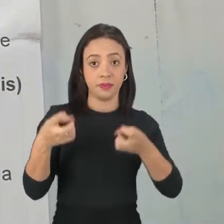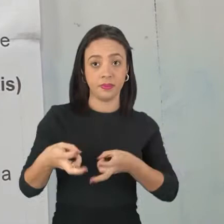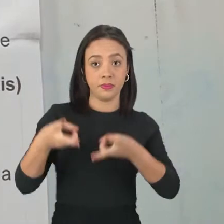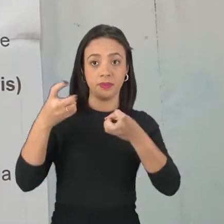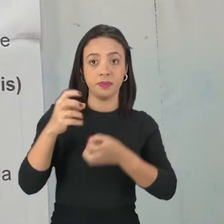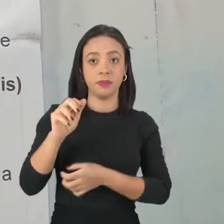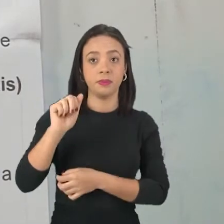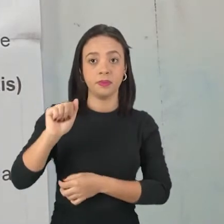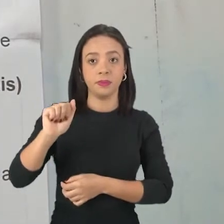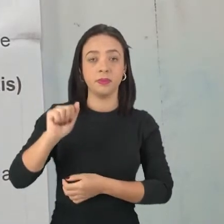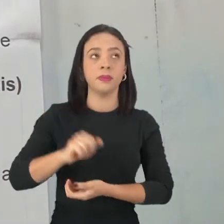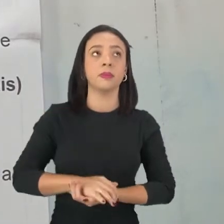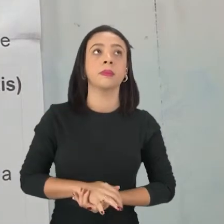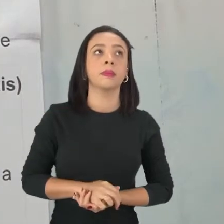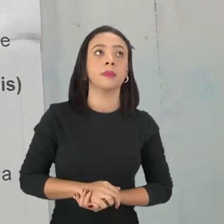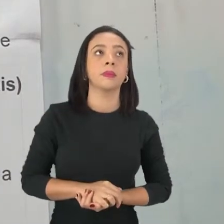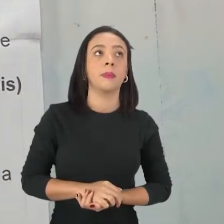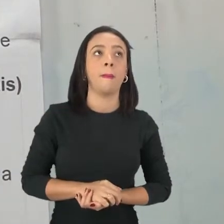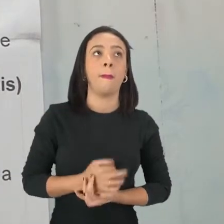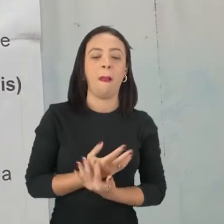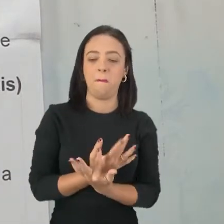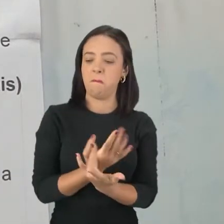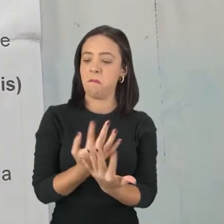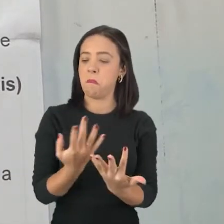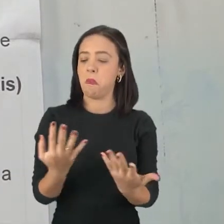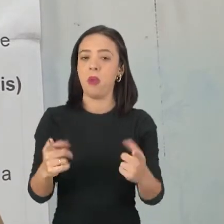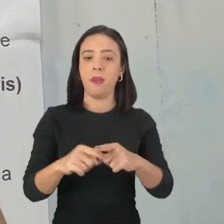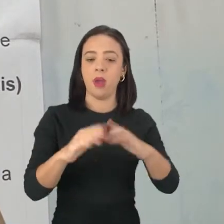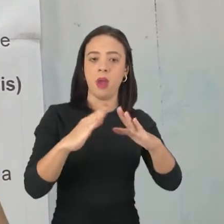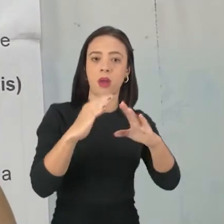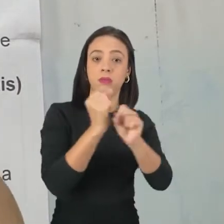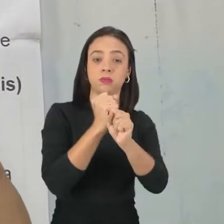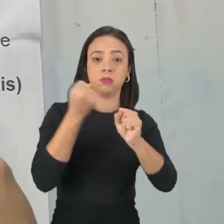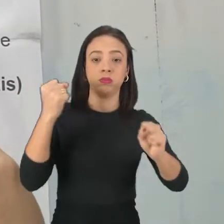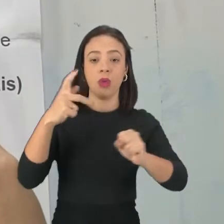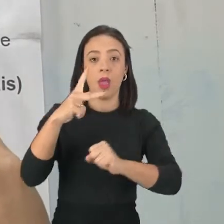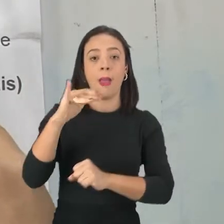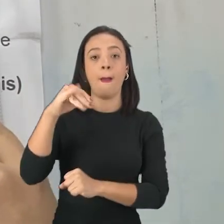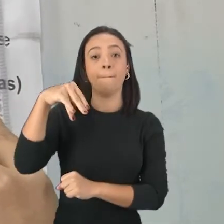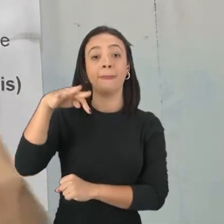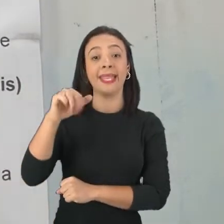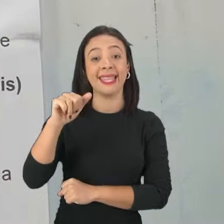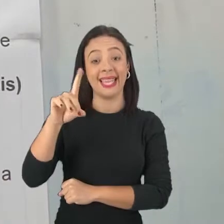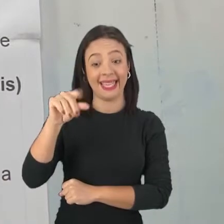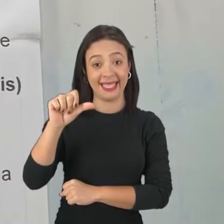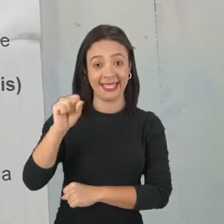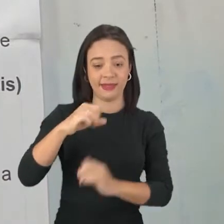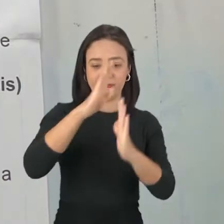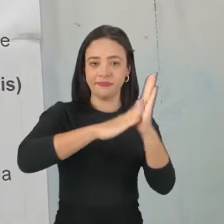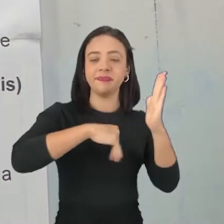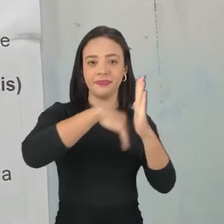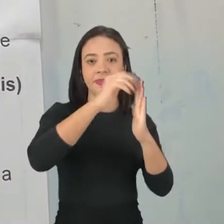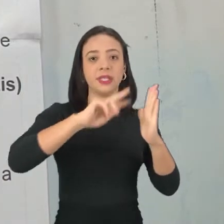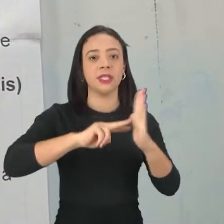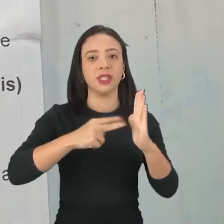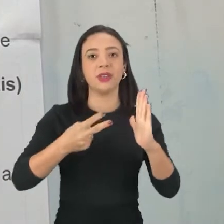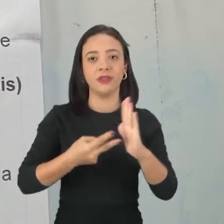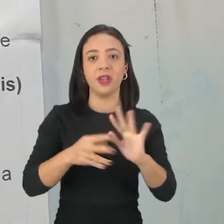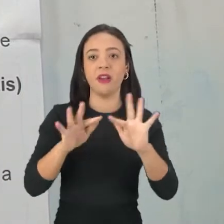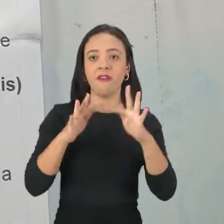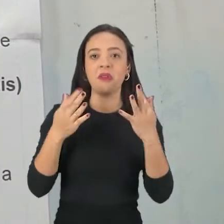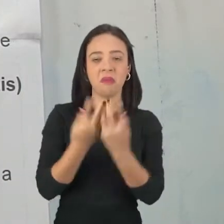analisar letra a a vasta plantação EA Casa Grande pintadas há pouco tempo eram sinais da